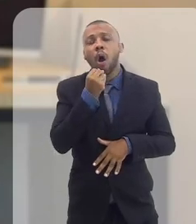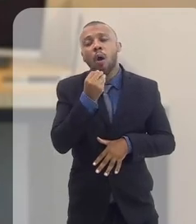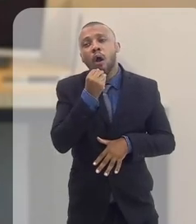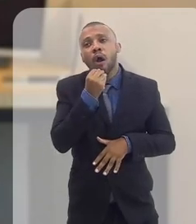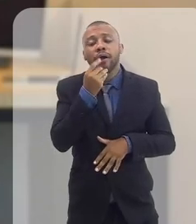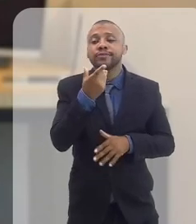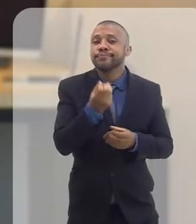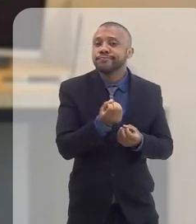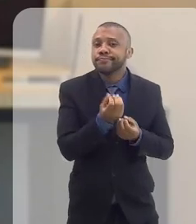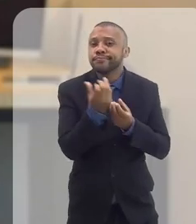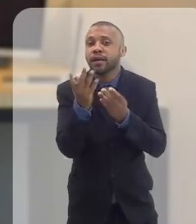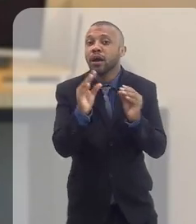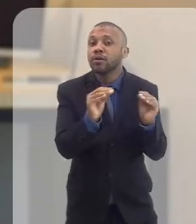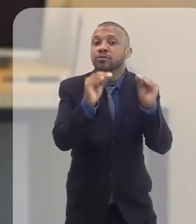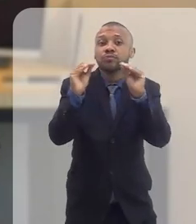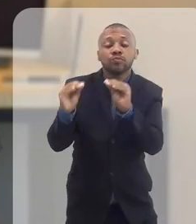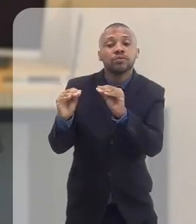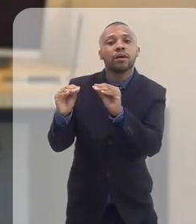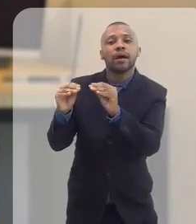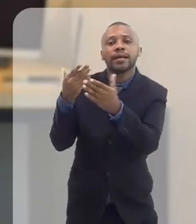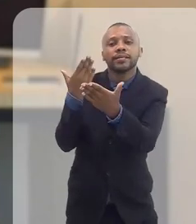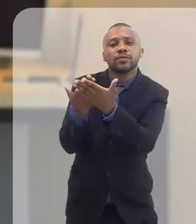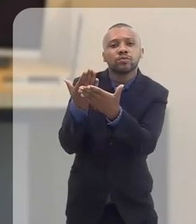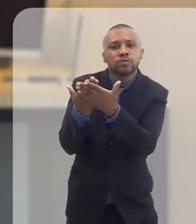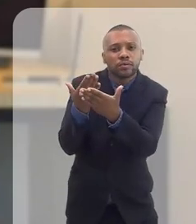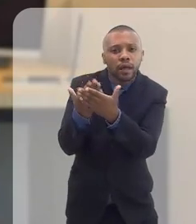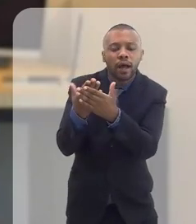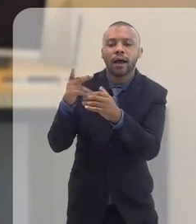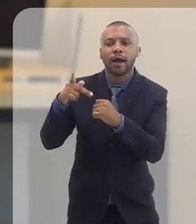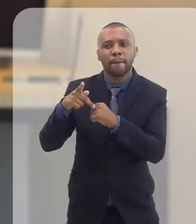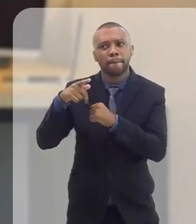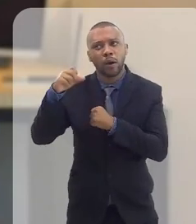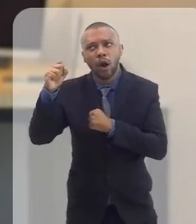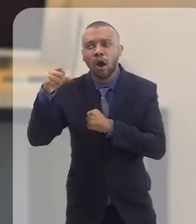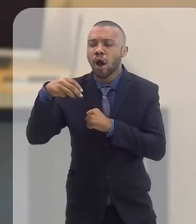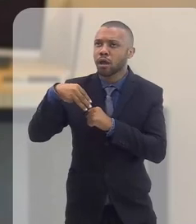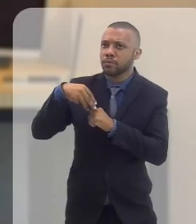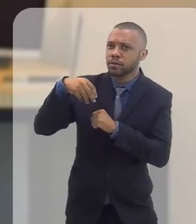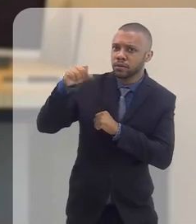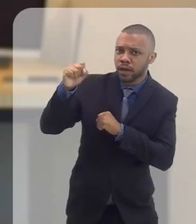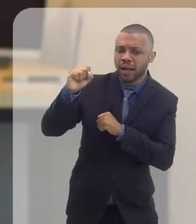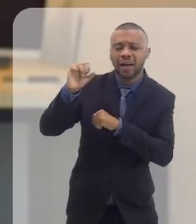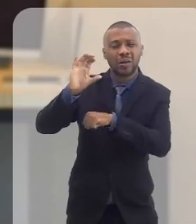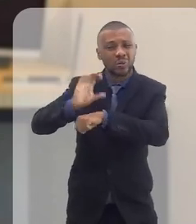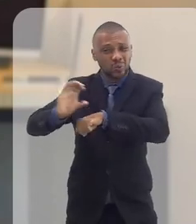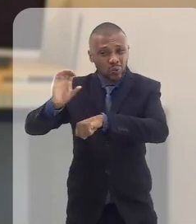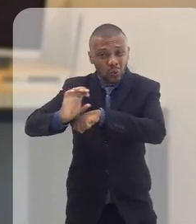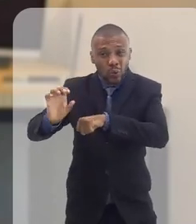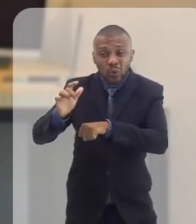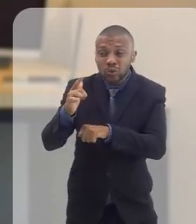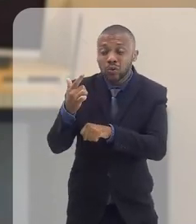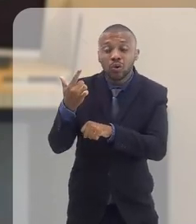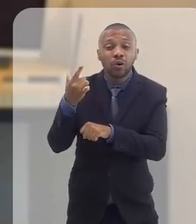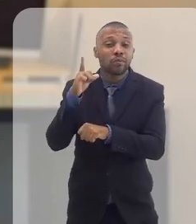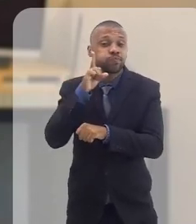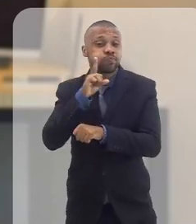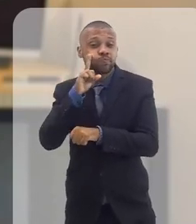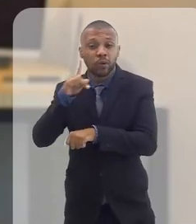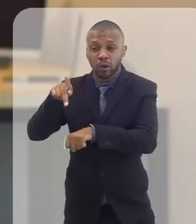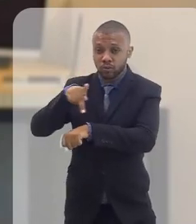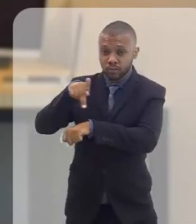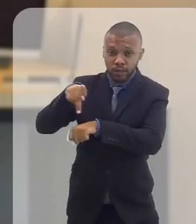Embora tenha tido a oportunidade de fazer sua especialização, seus cursos, tudo no